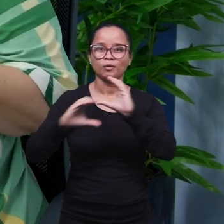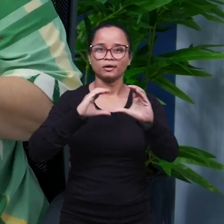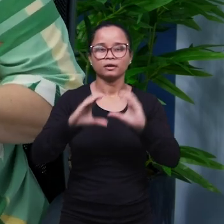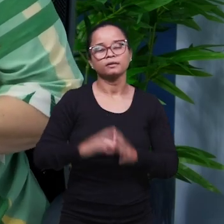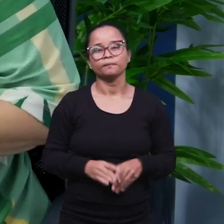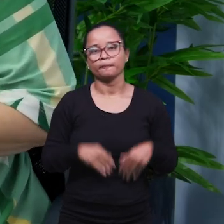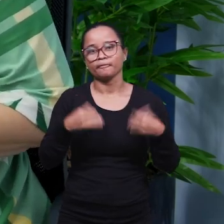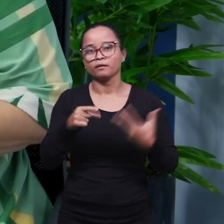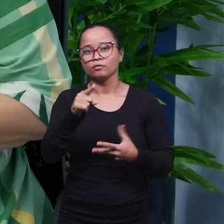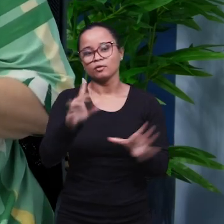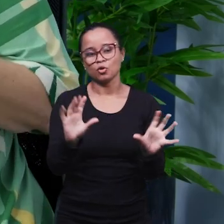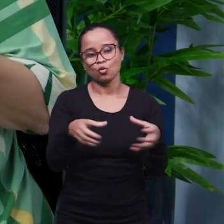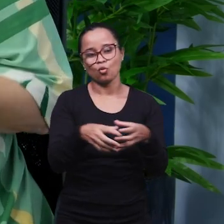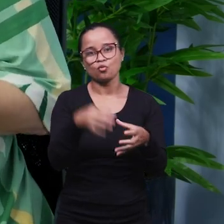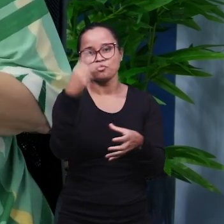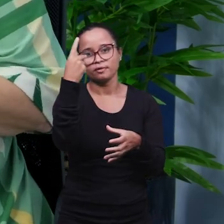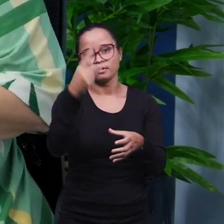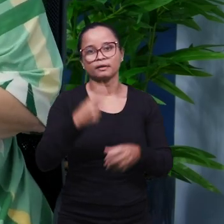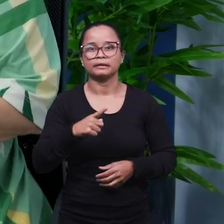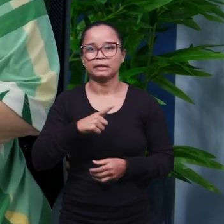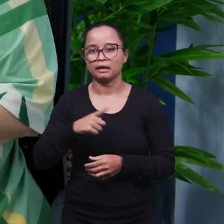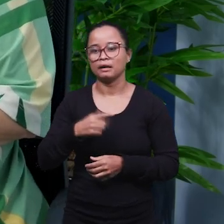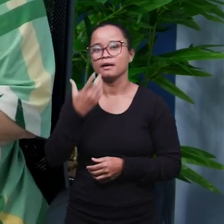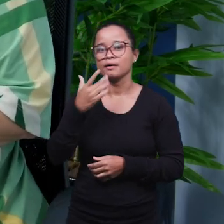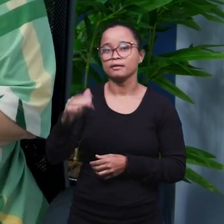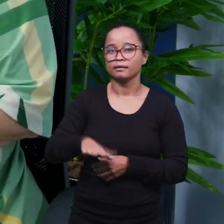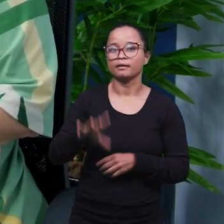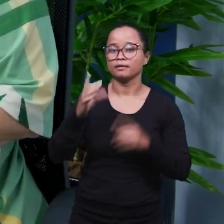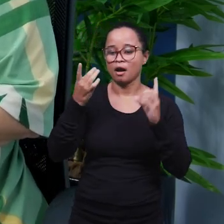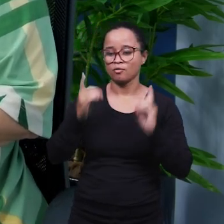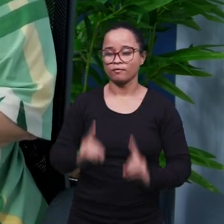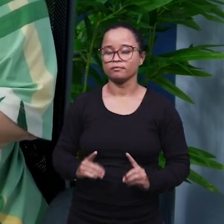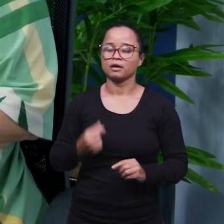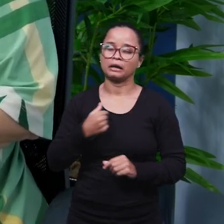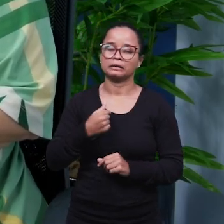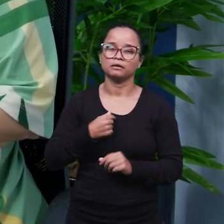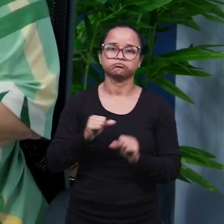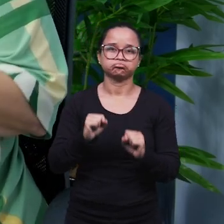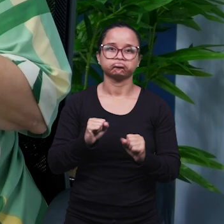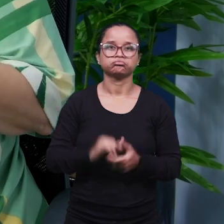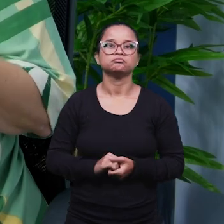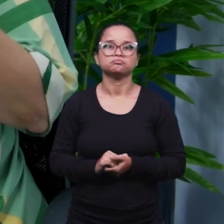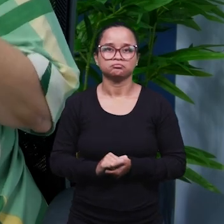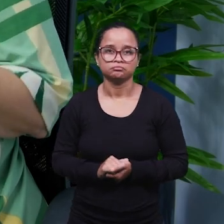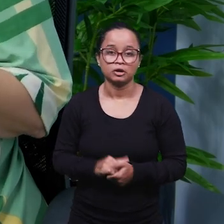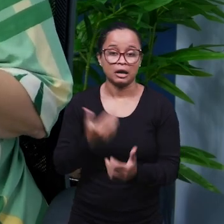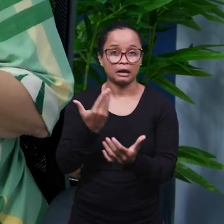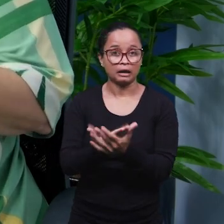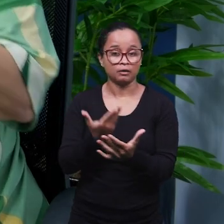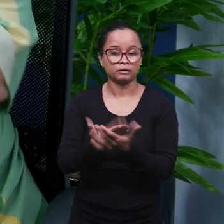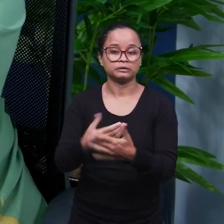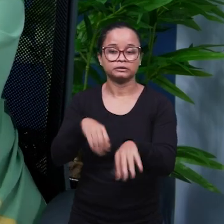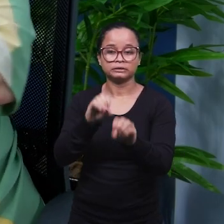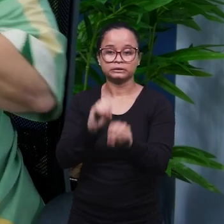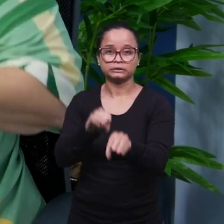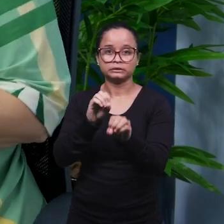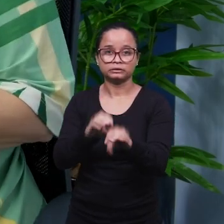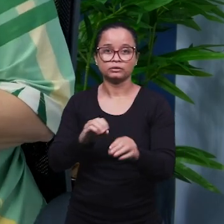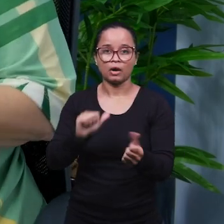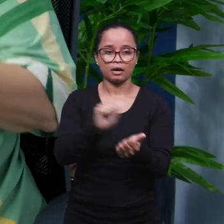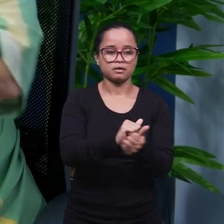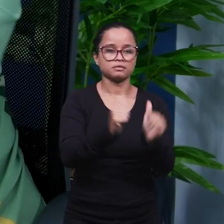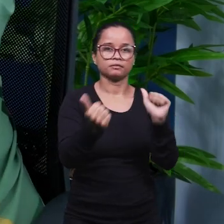na sua classe você tem uma criança com deficiência, eu posso dar a aula, essa